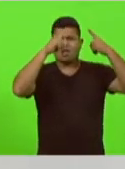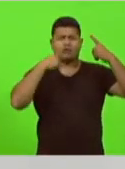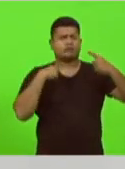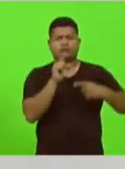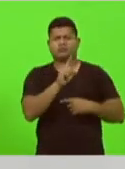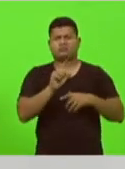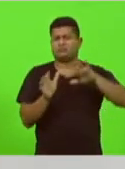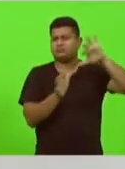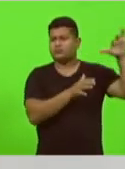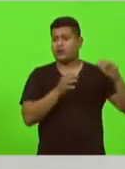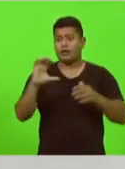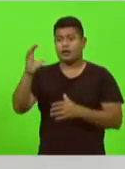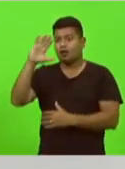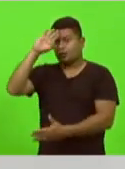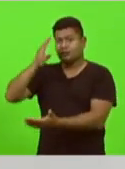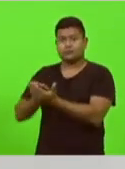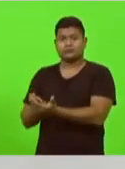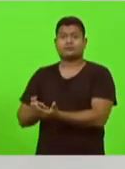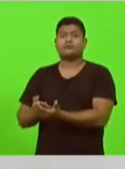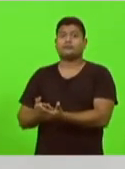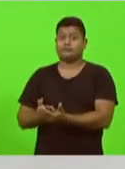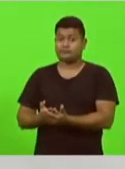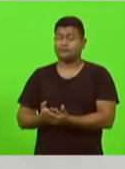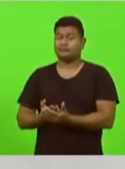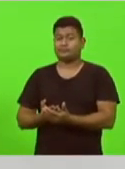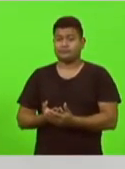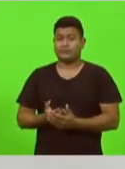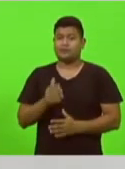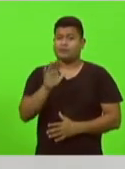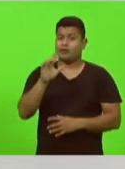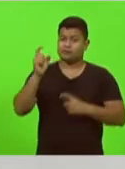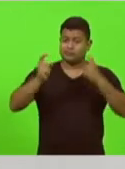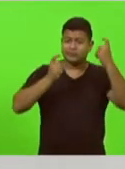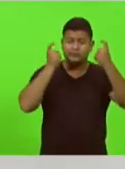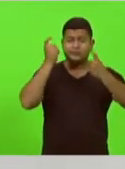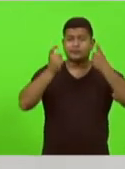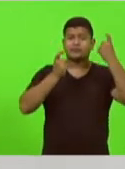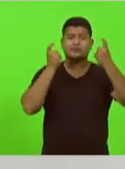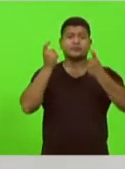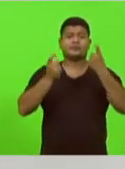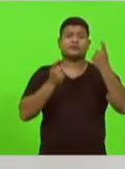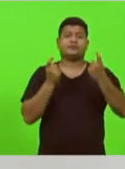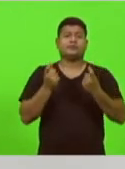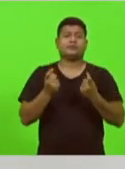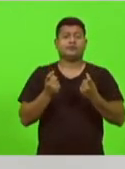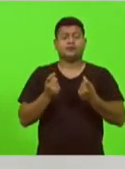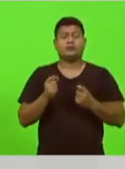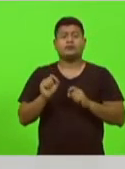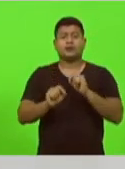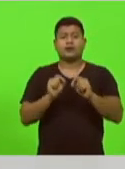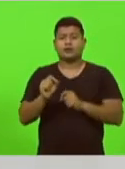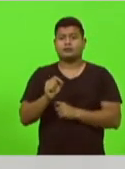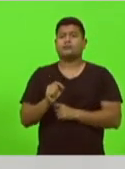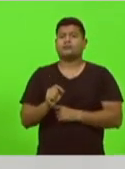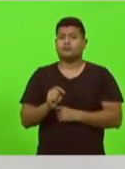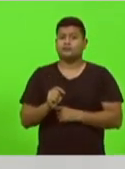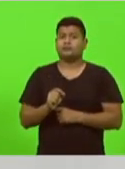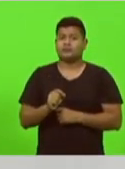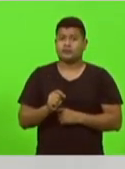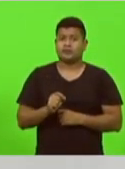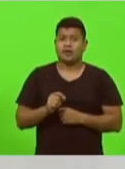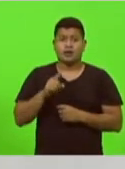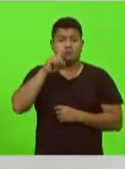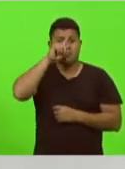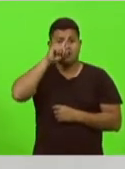Há um grande perigo nisso, né? Porque os alunos, as crianças, os adolescentes, não são eles que decidem pela sua vacinação, são os